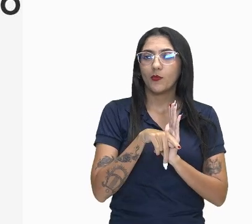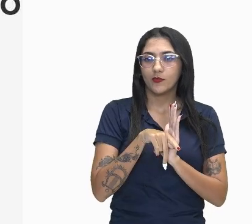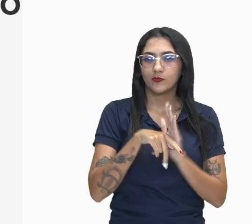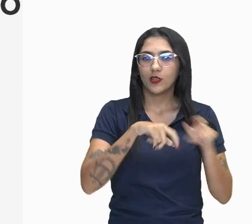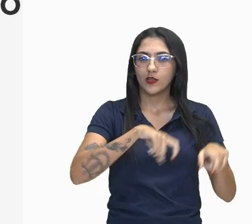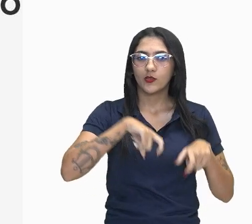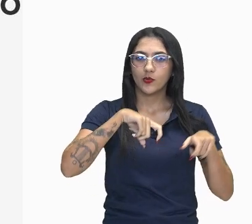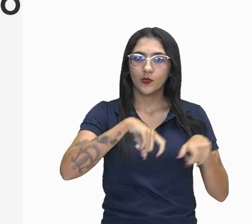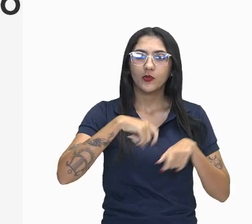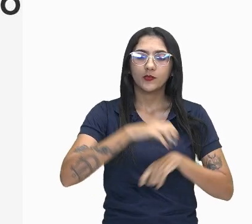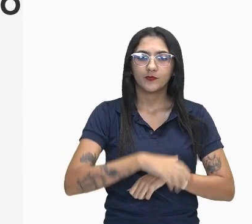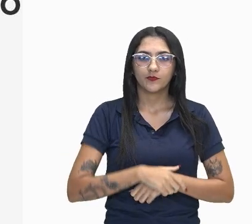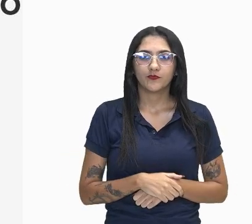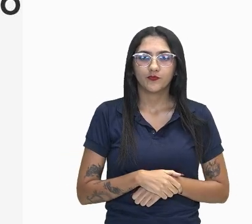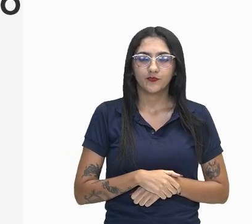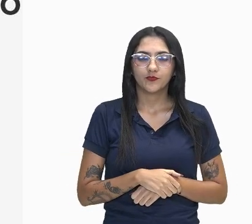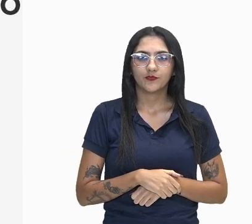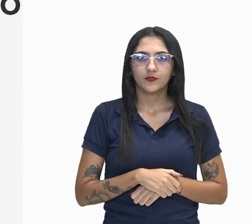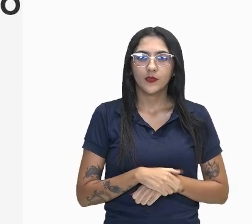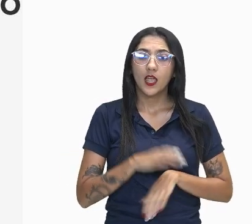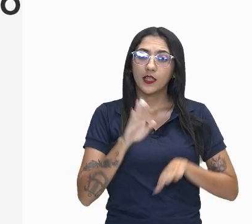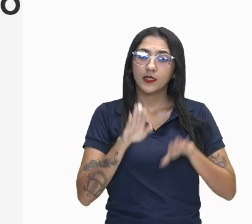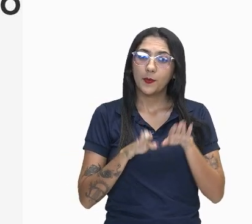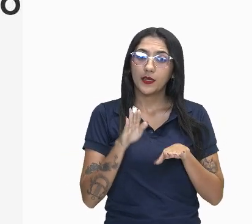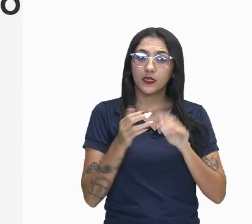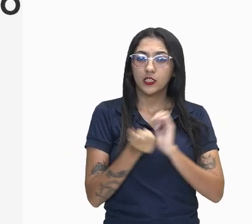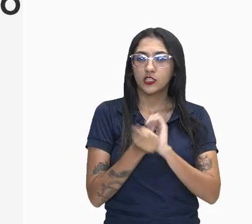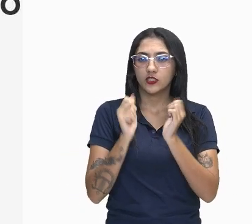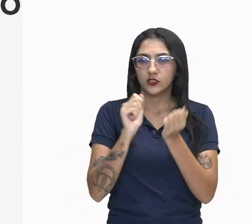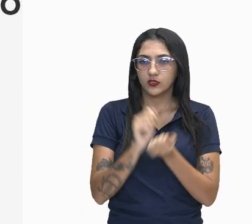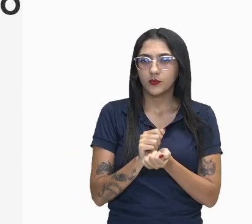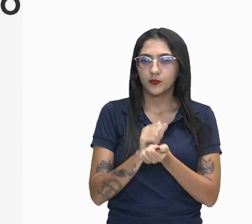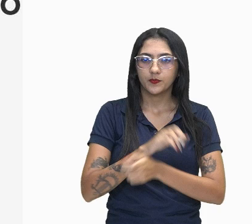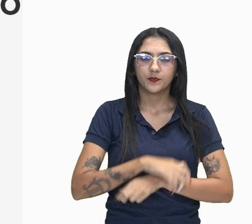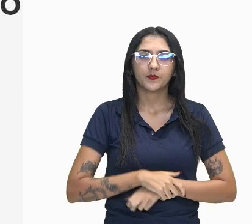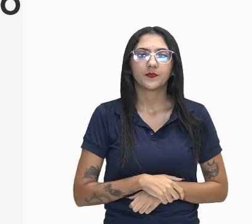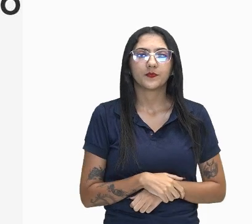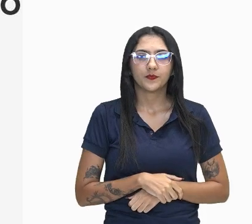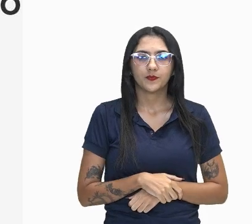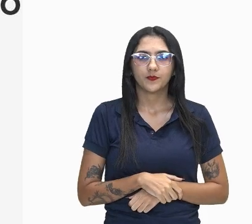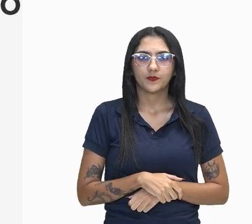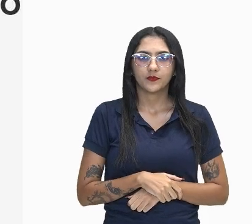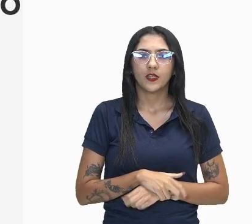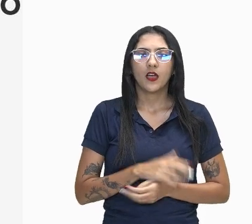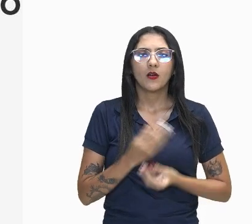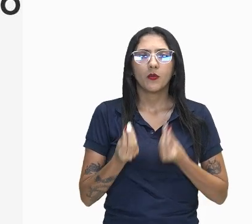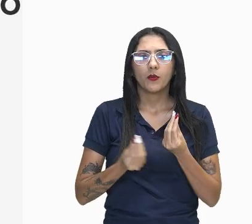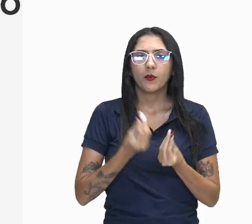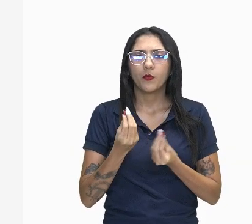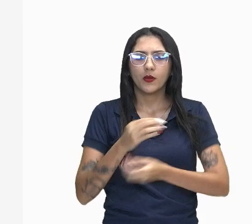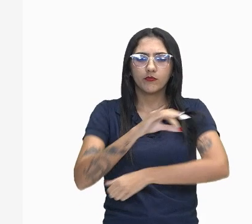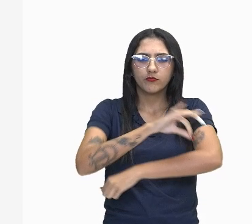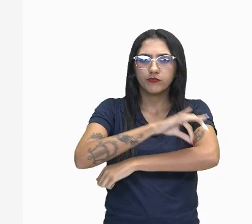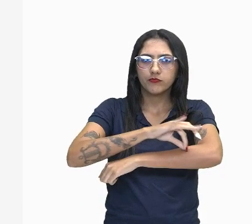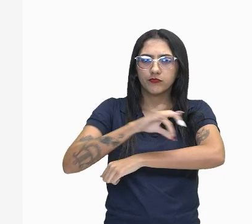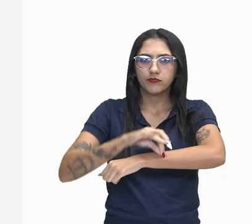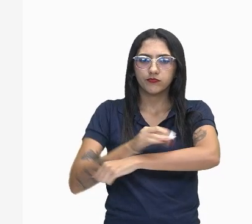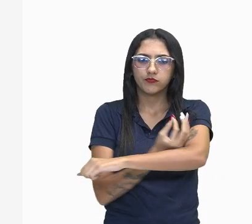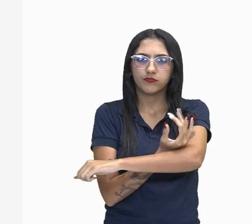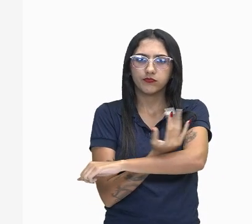específicas voltadas à parte de agricultura, tá? Agora, cultivos como o